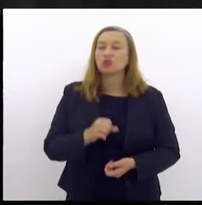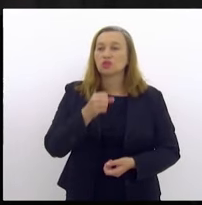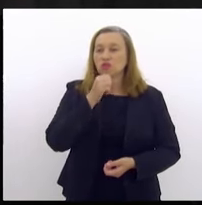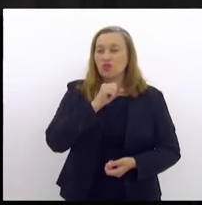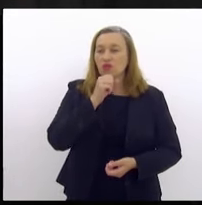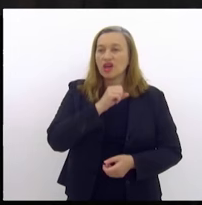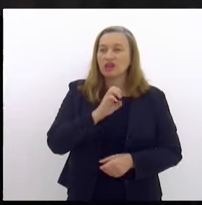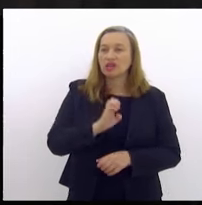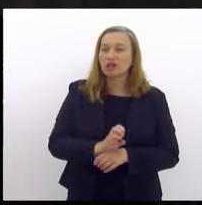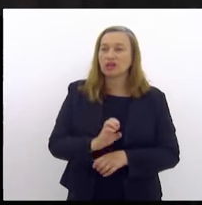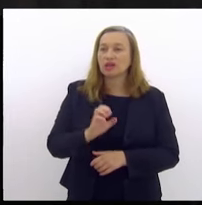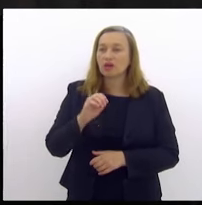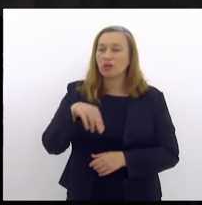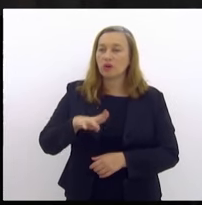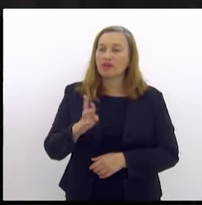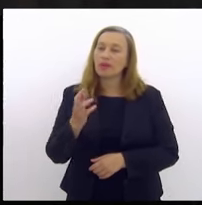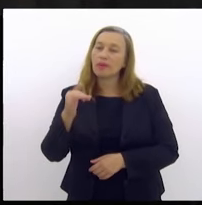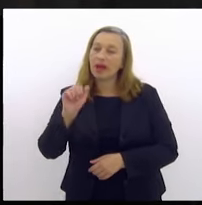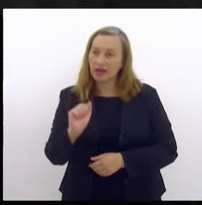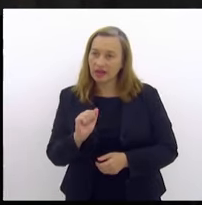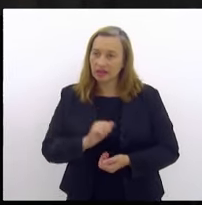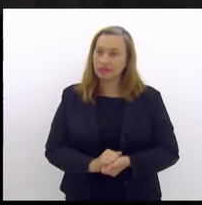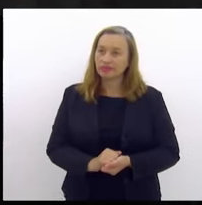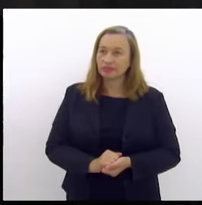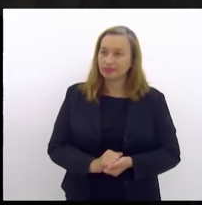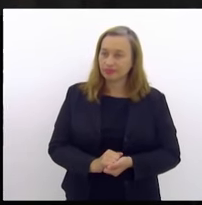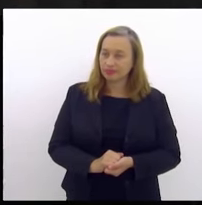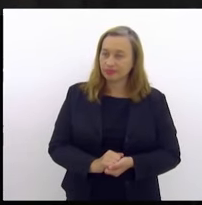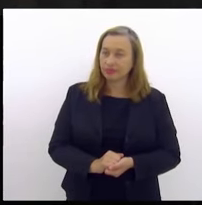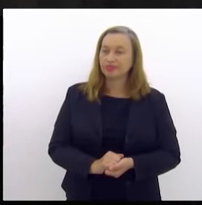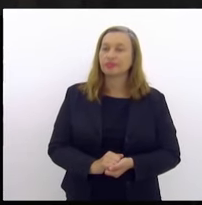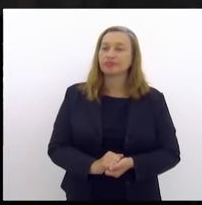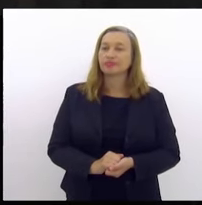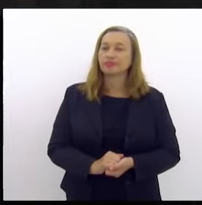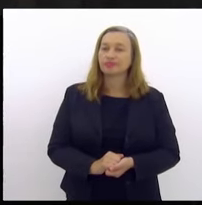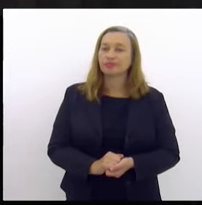da Guanabara. A quadra ali prevista